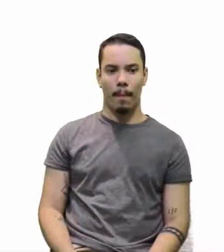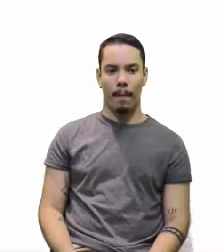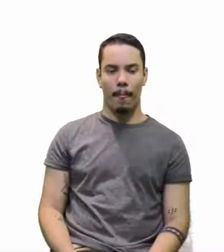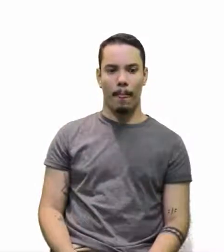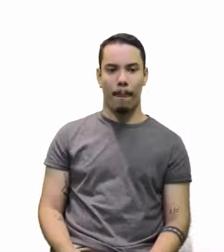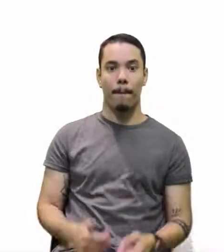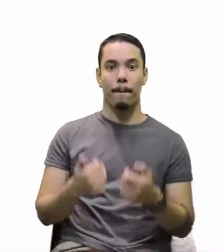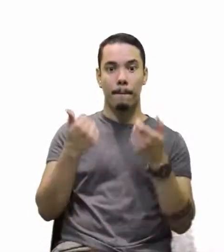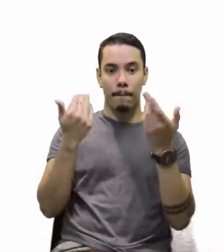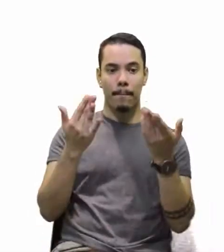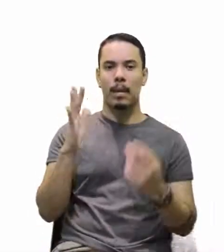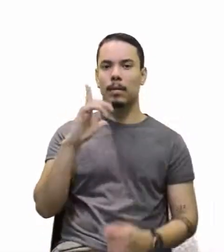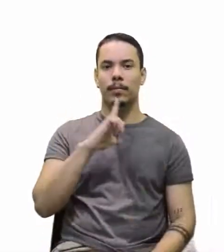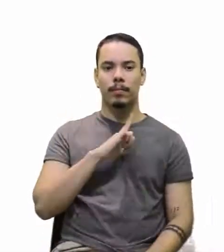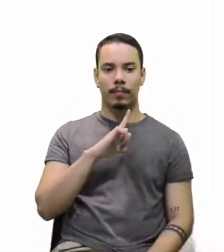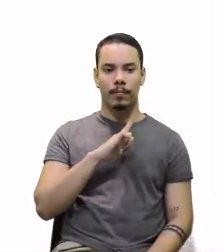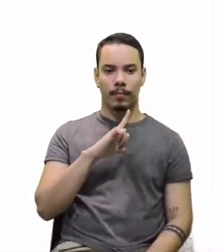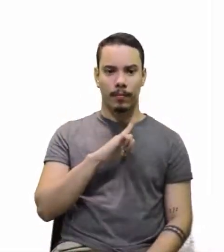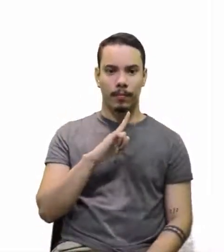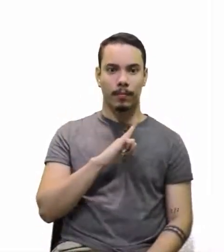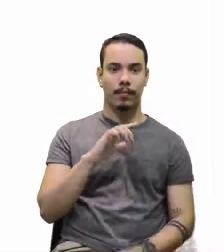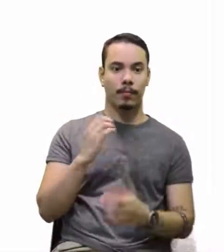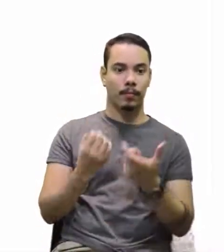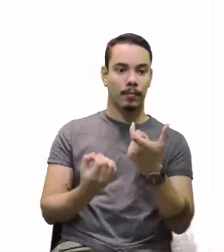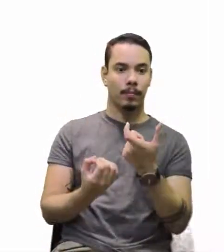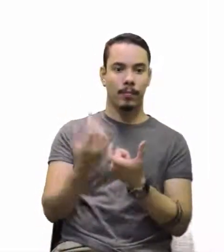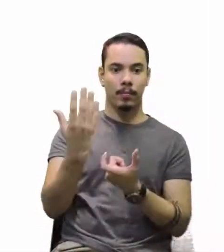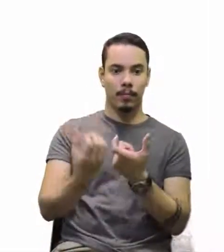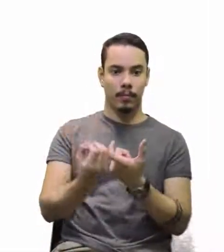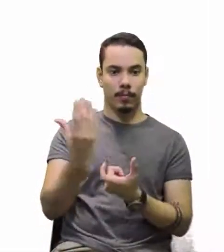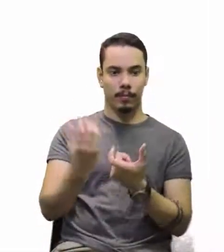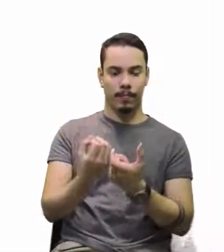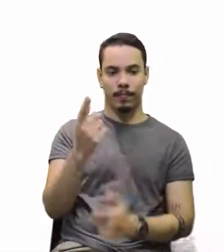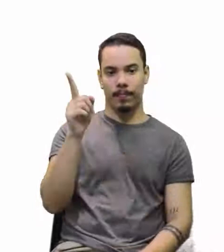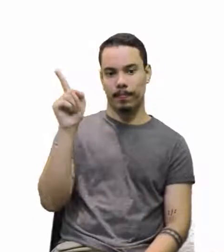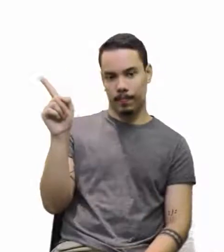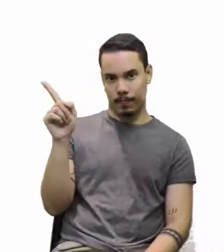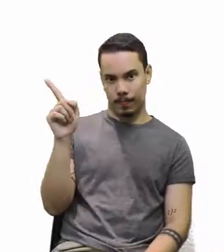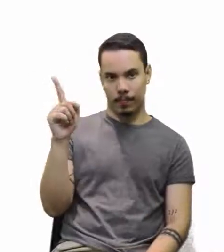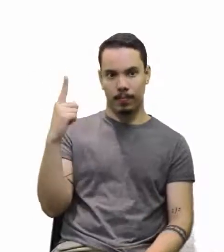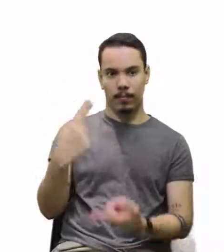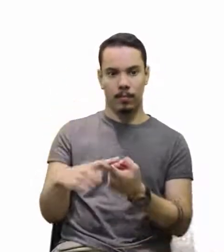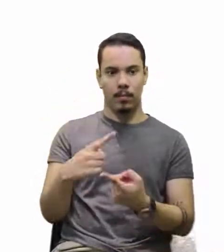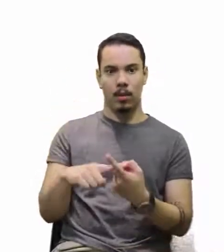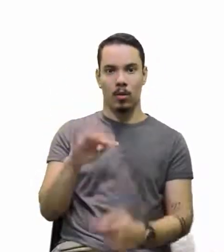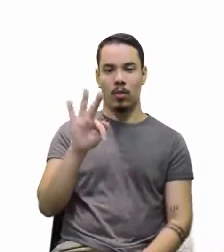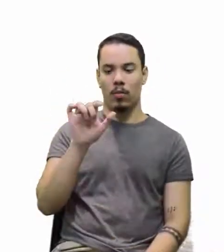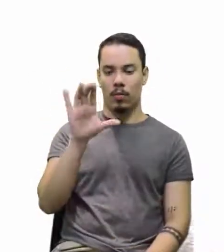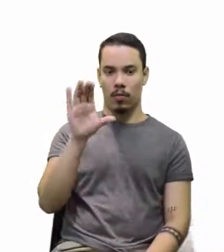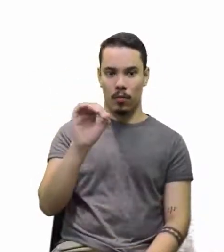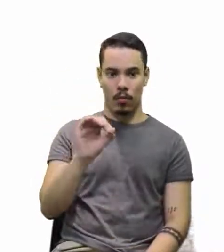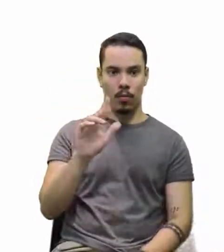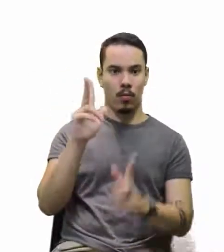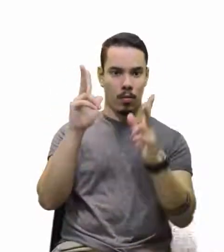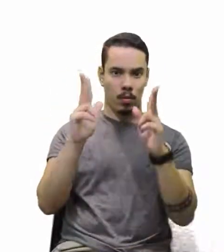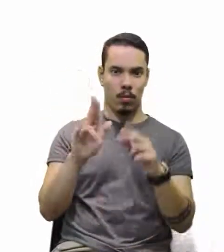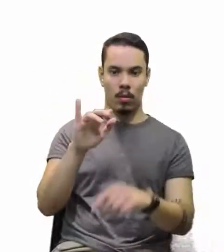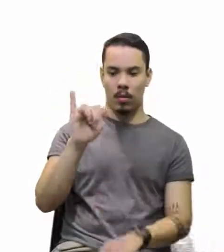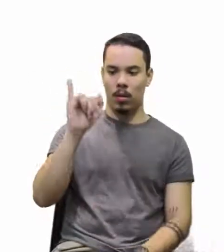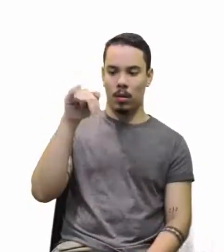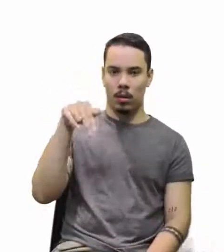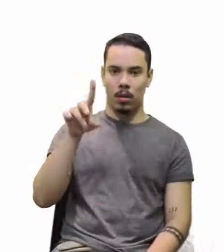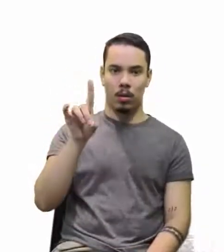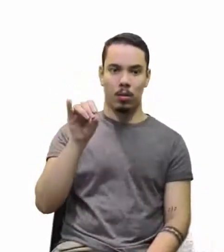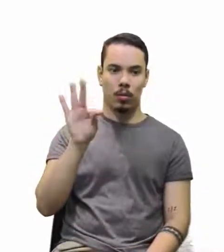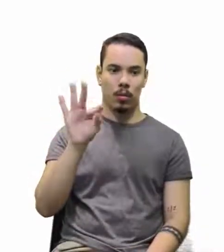Logo, nós temos o quê? Φ é igual a L vezes I. O fluxo magnético é igual à indutância vezes a